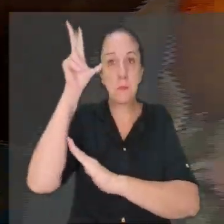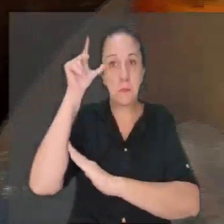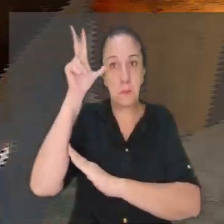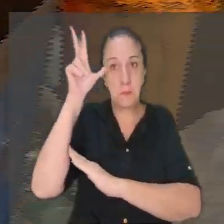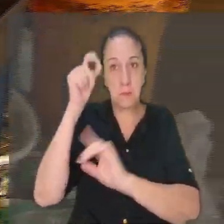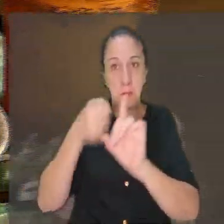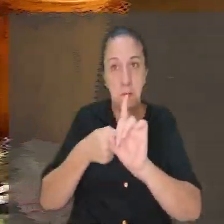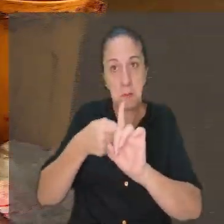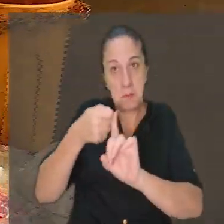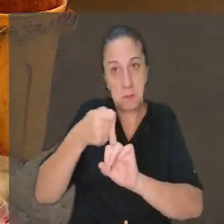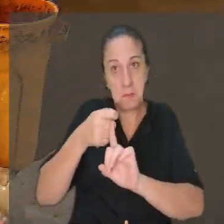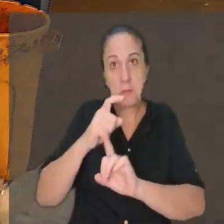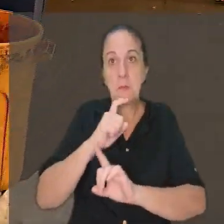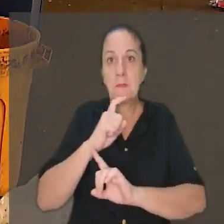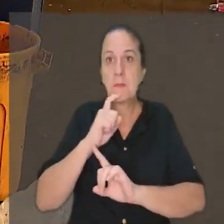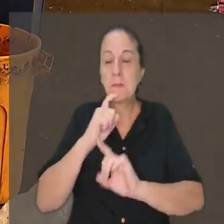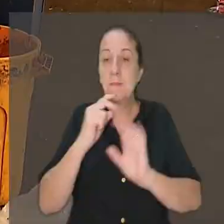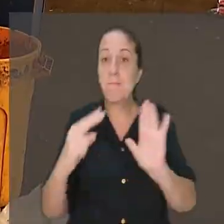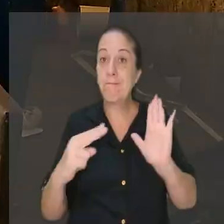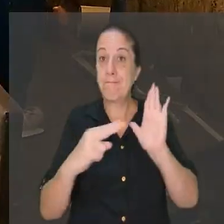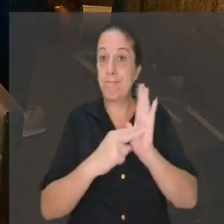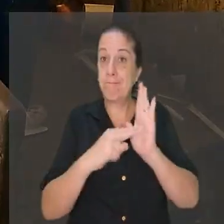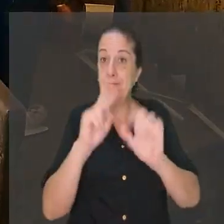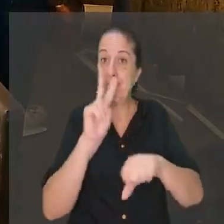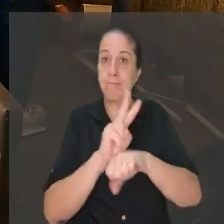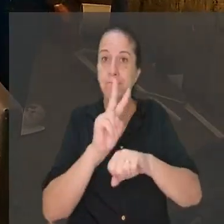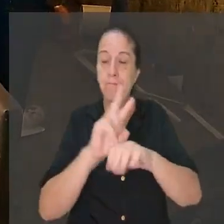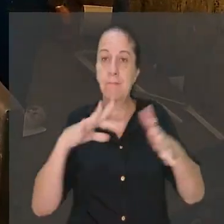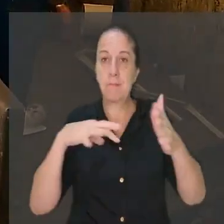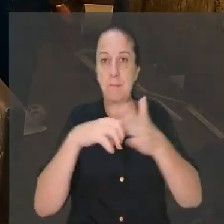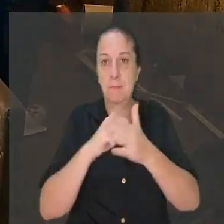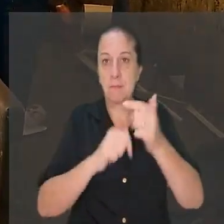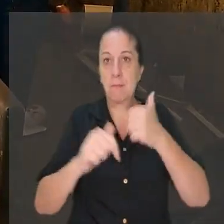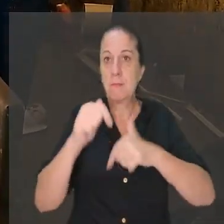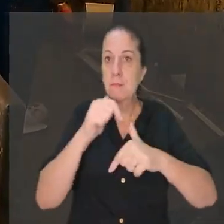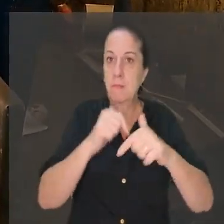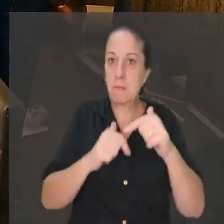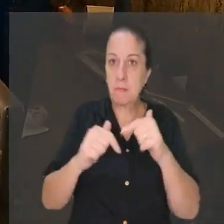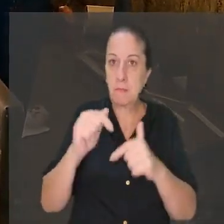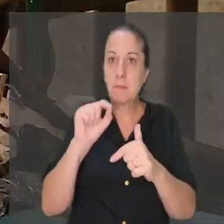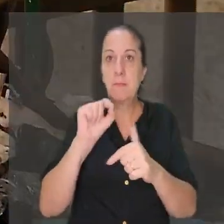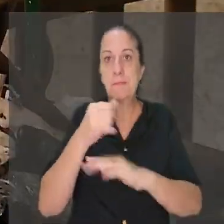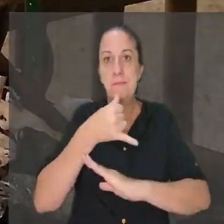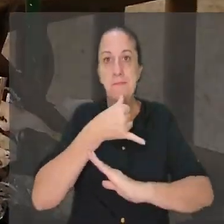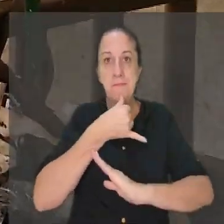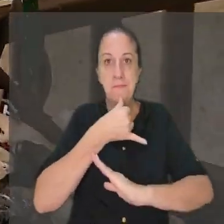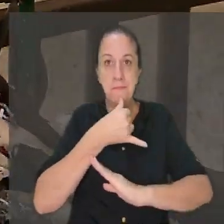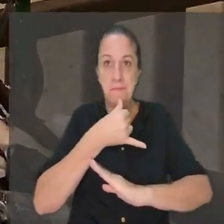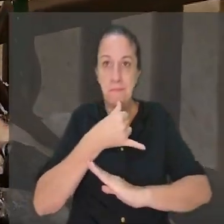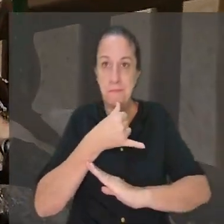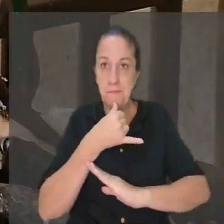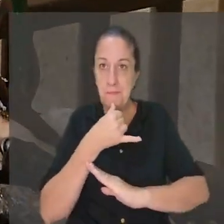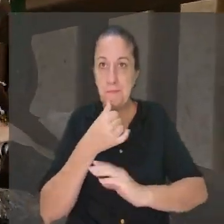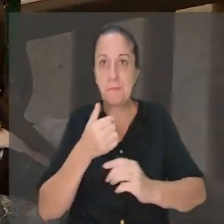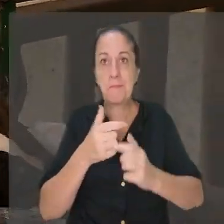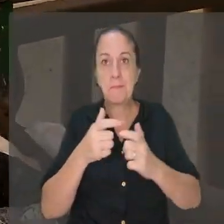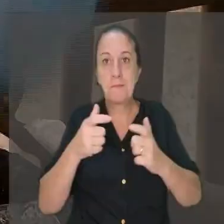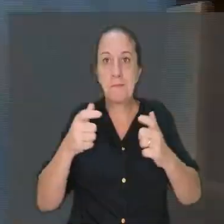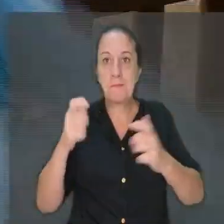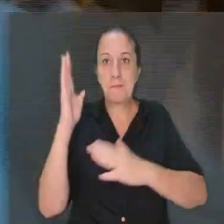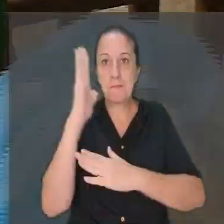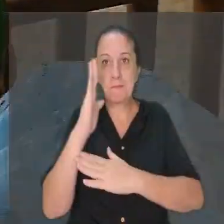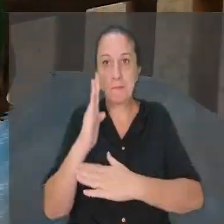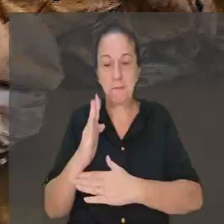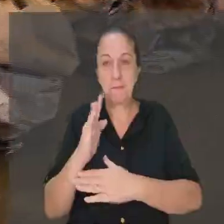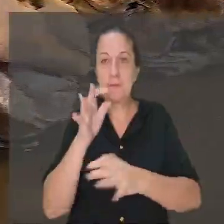Abril Verde, campanha criada para alertar e prevenir os acidentes de trabalho que, infelizmente, estão em alta